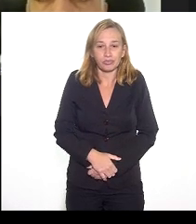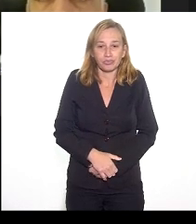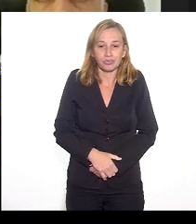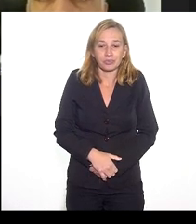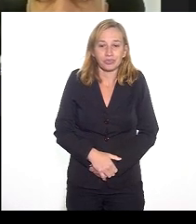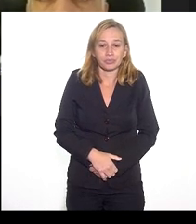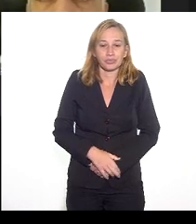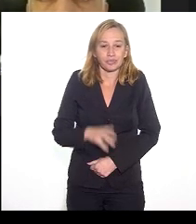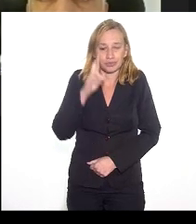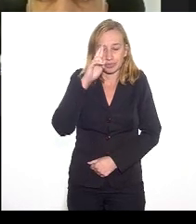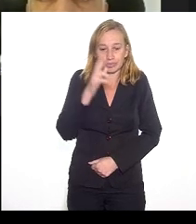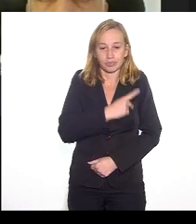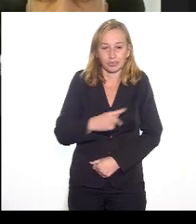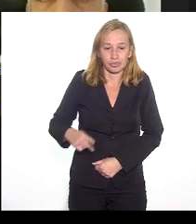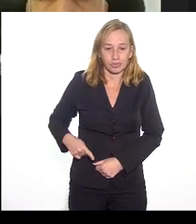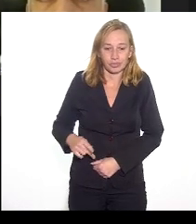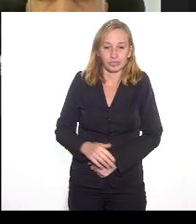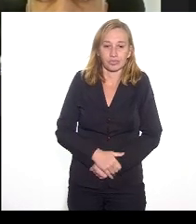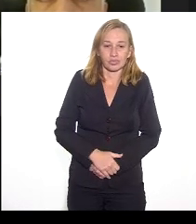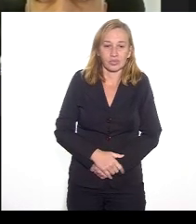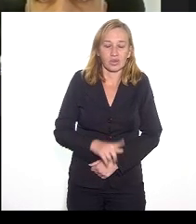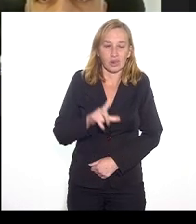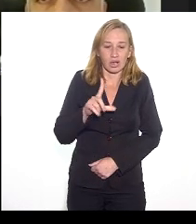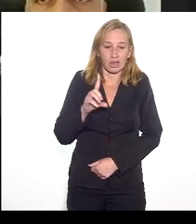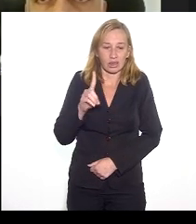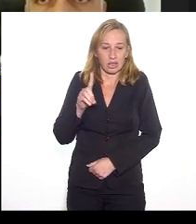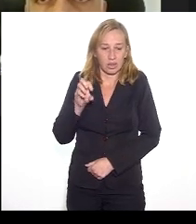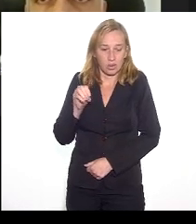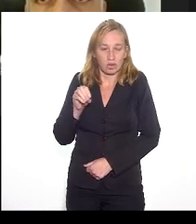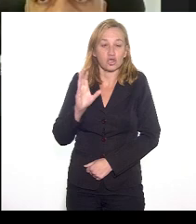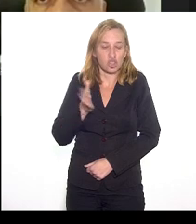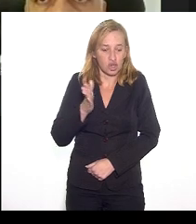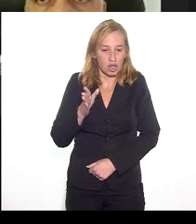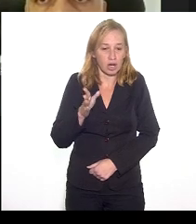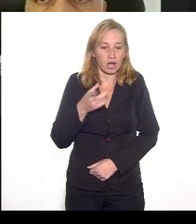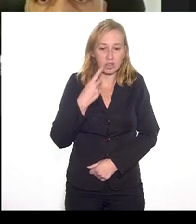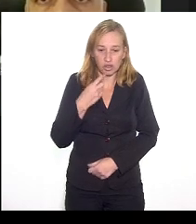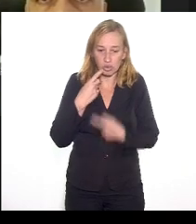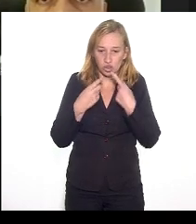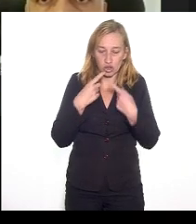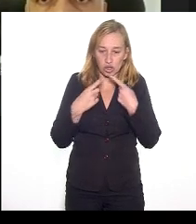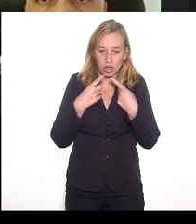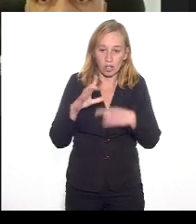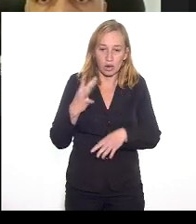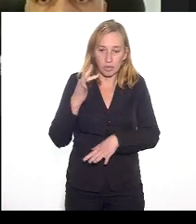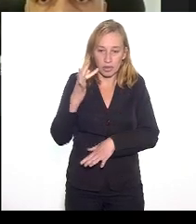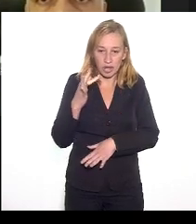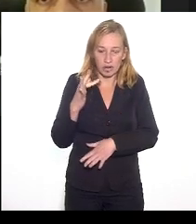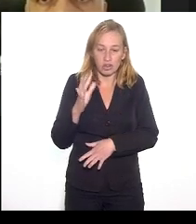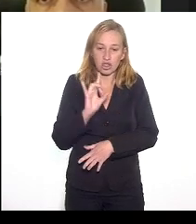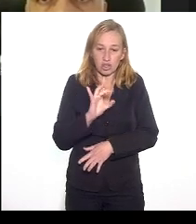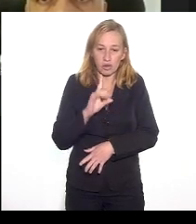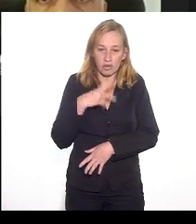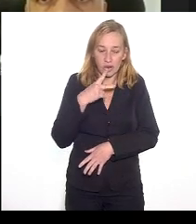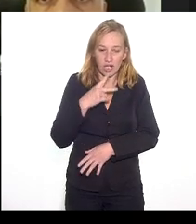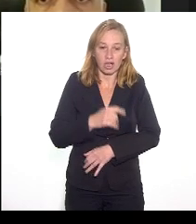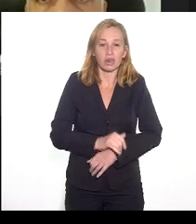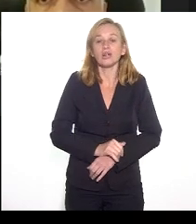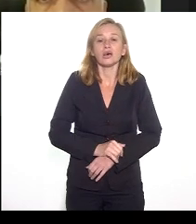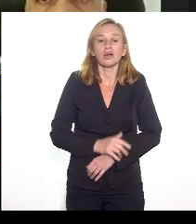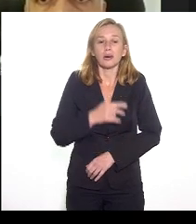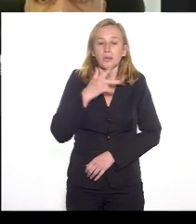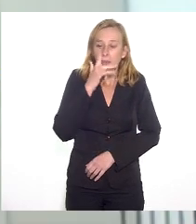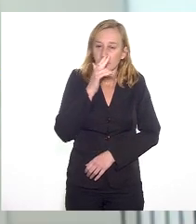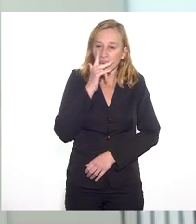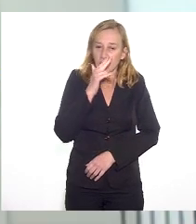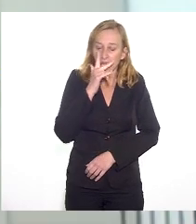Senhor presidente, como a LDO já foi debatida, eu serei breve e só gostaria de destacar que me parece que o